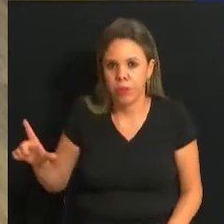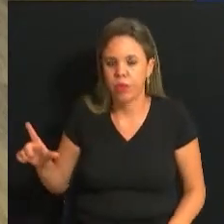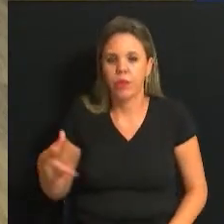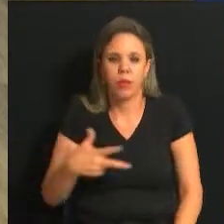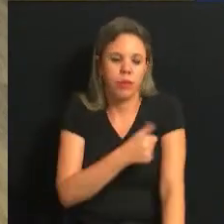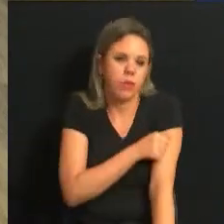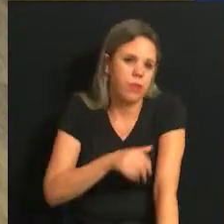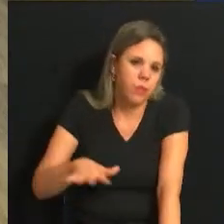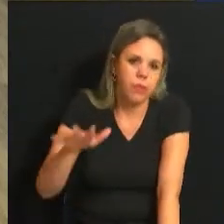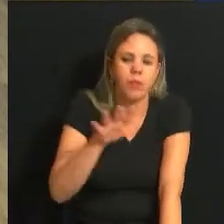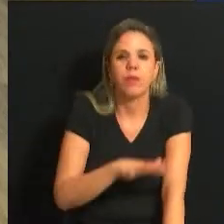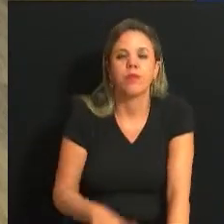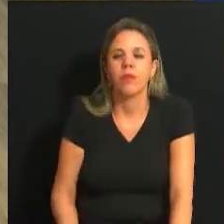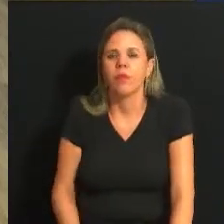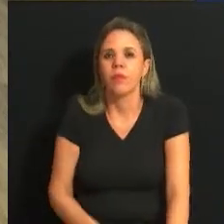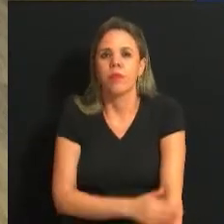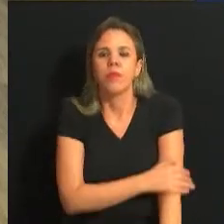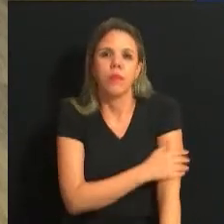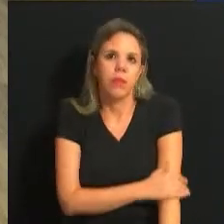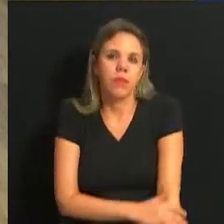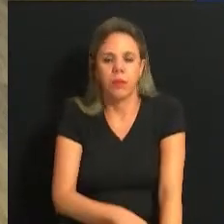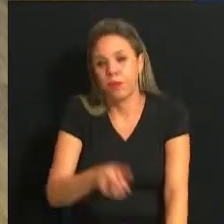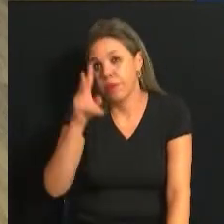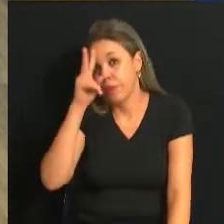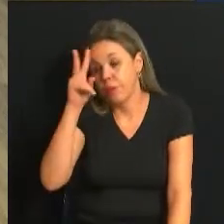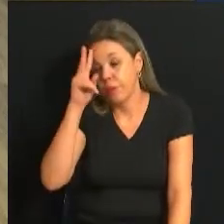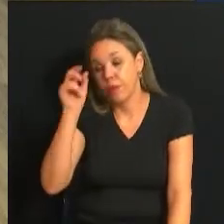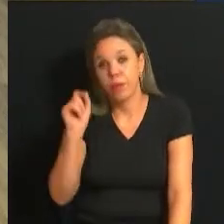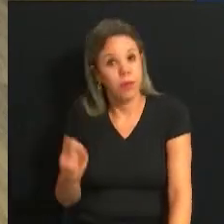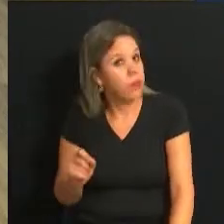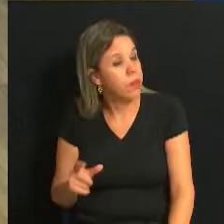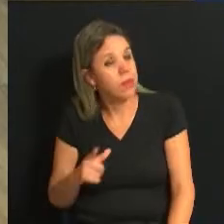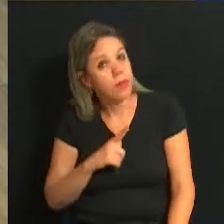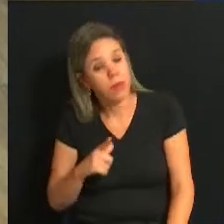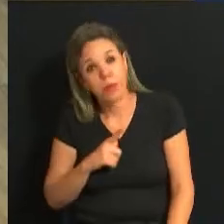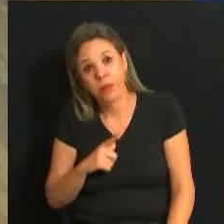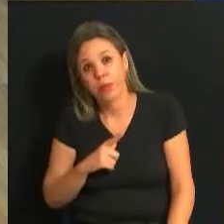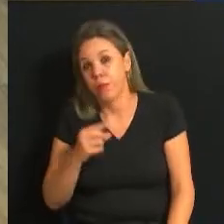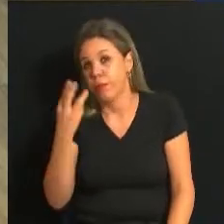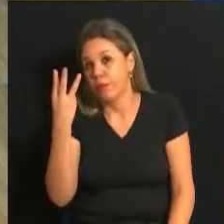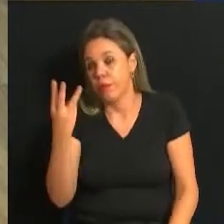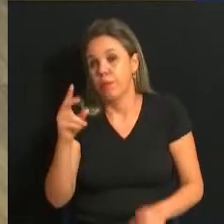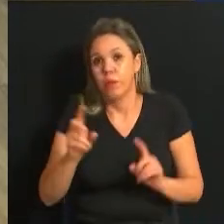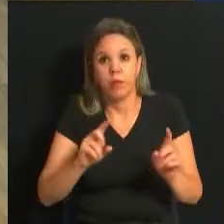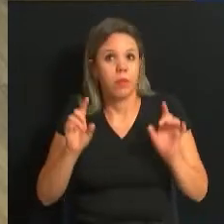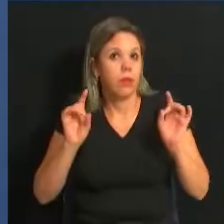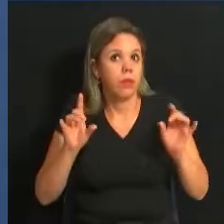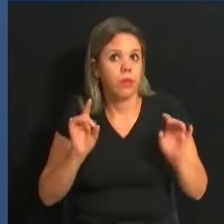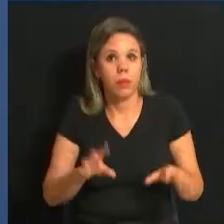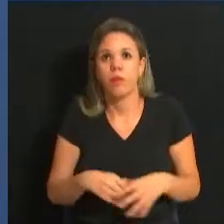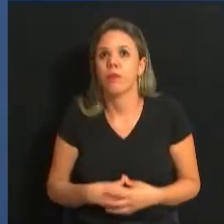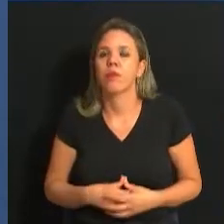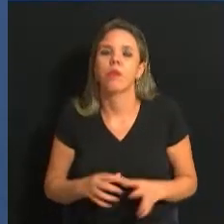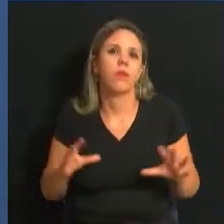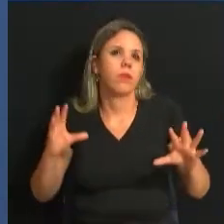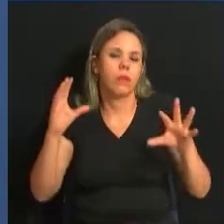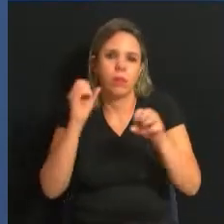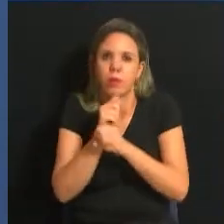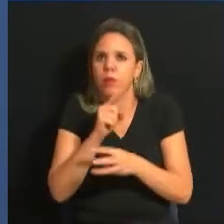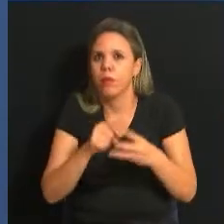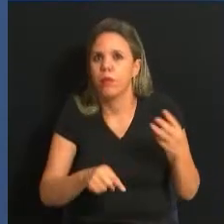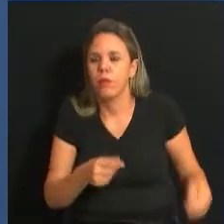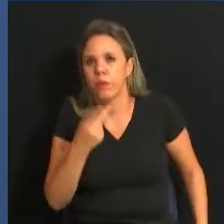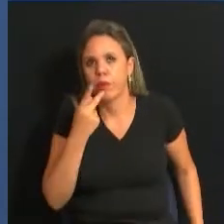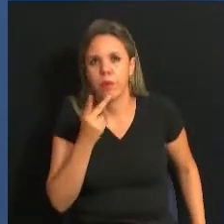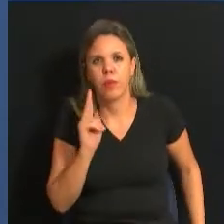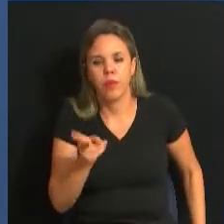vacinação da Covid-19. A gente lembra que a gente teve 3 reuniões extraordinárias e todas elas